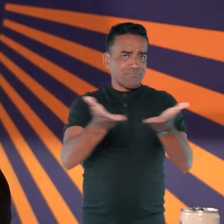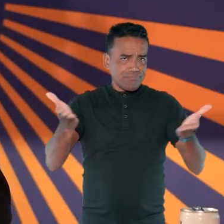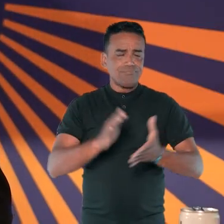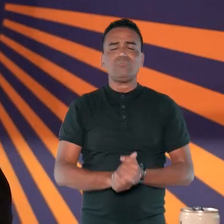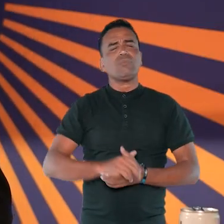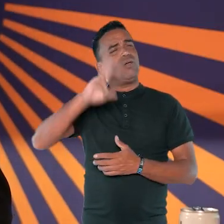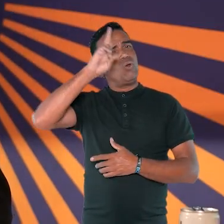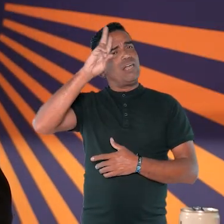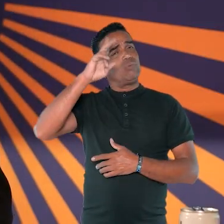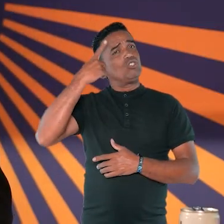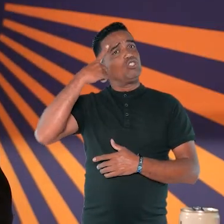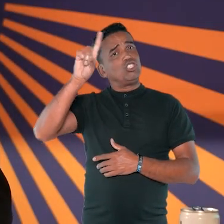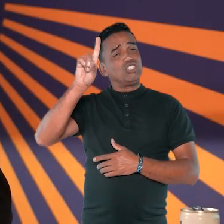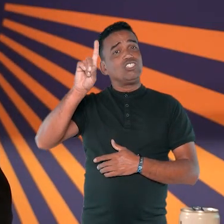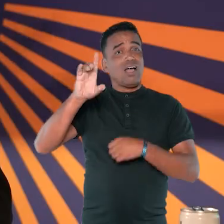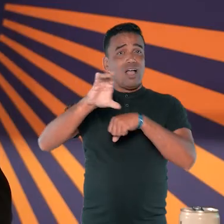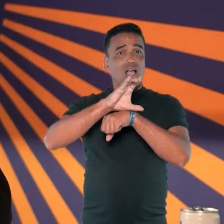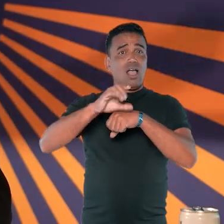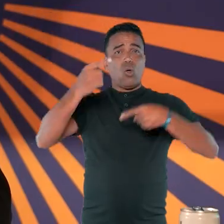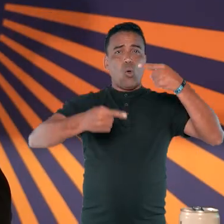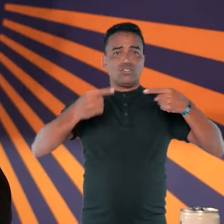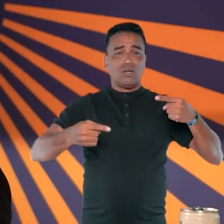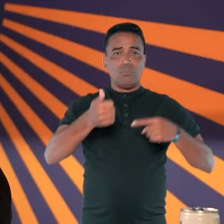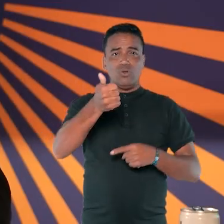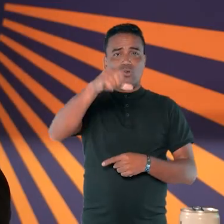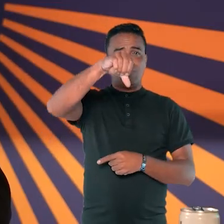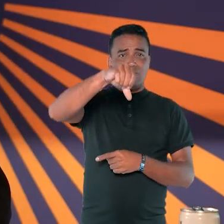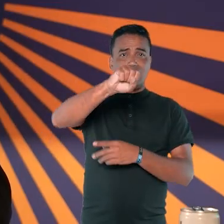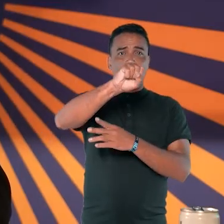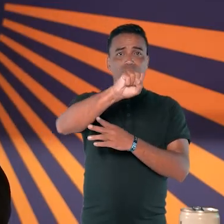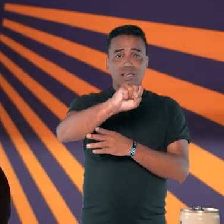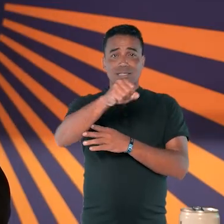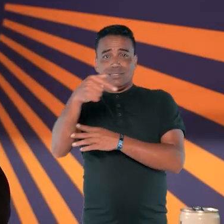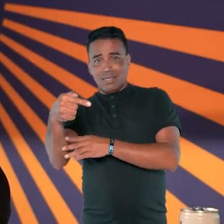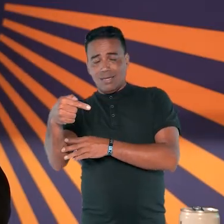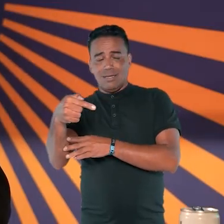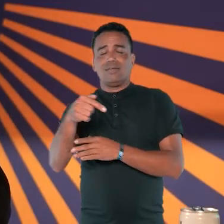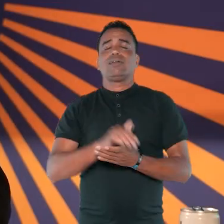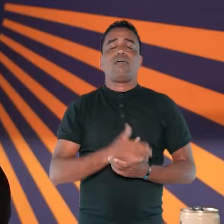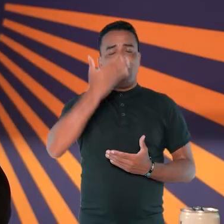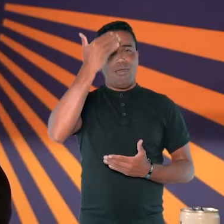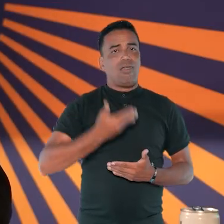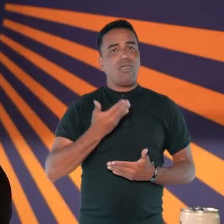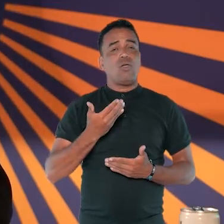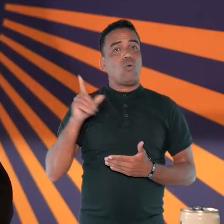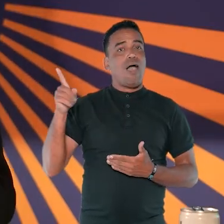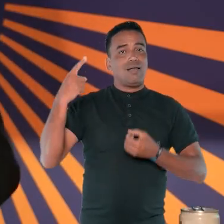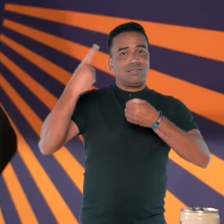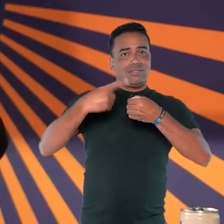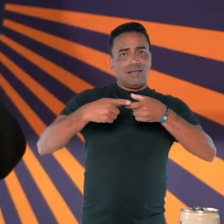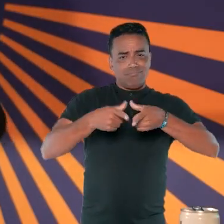me lembro que no dia da instalação da Constituinte, 87, eu estava em